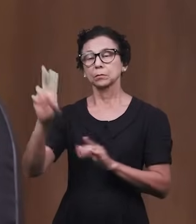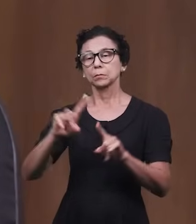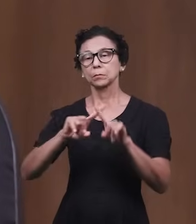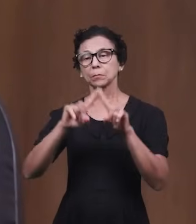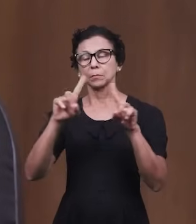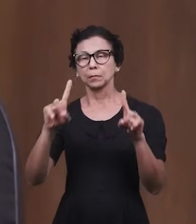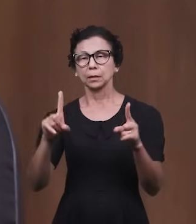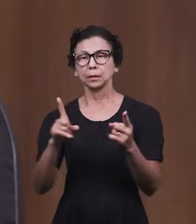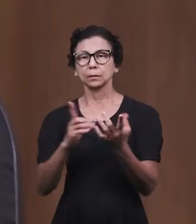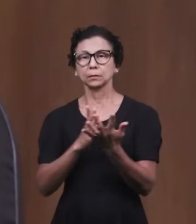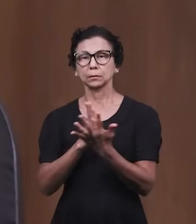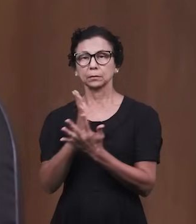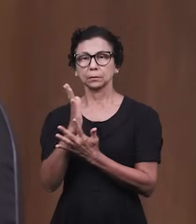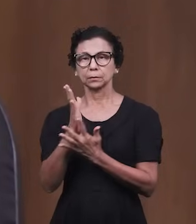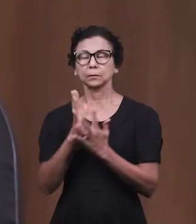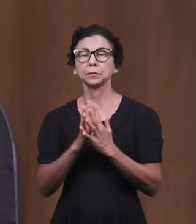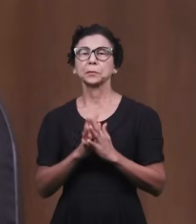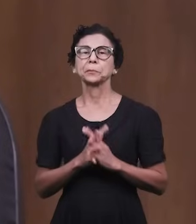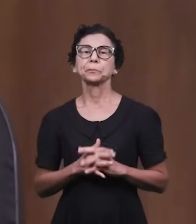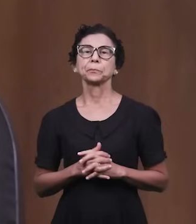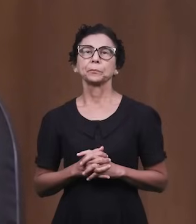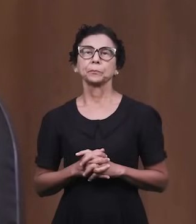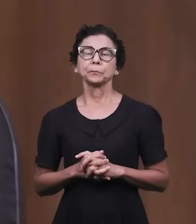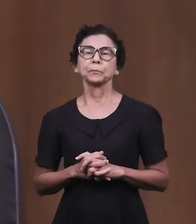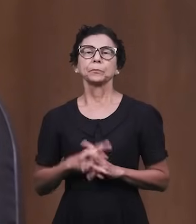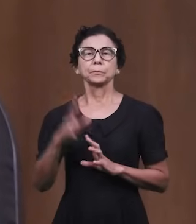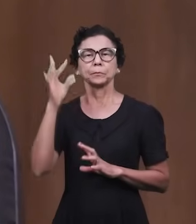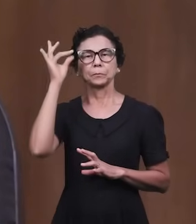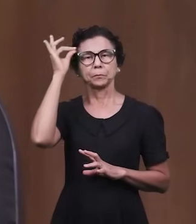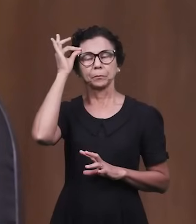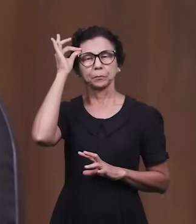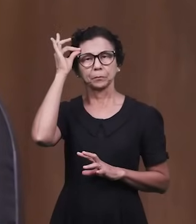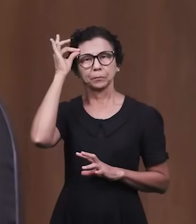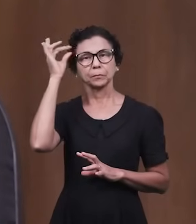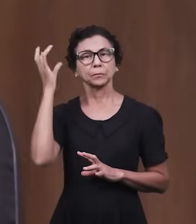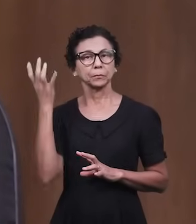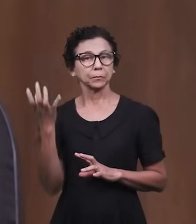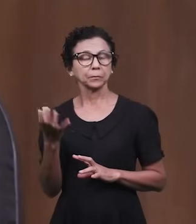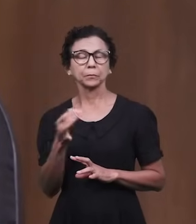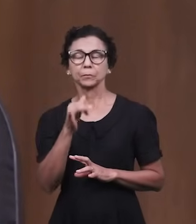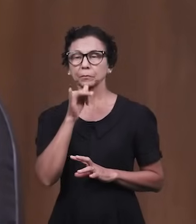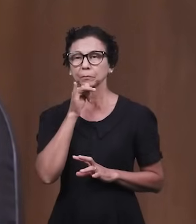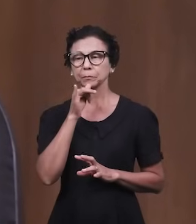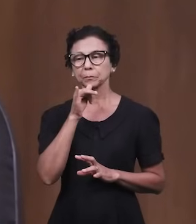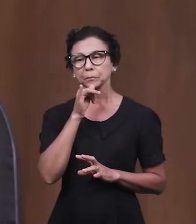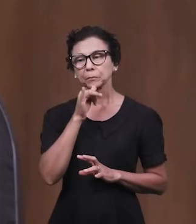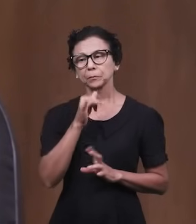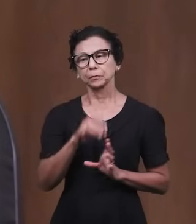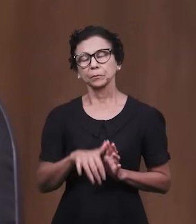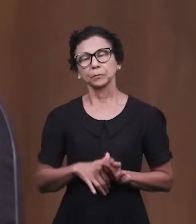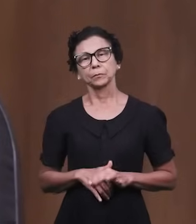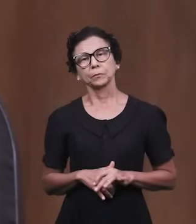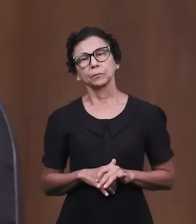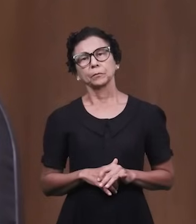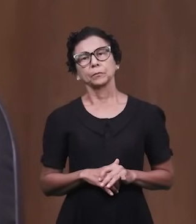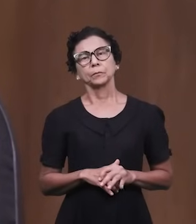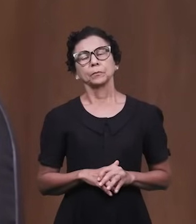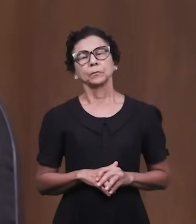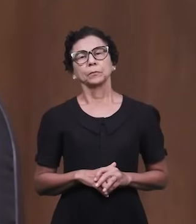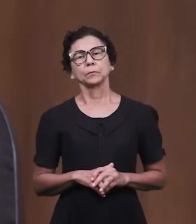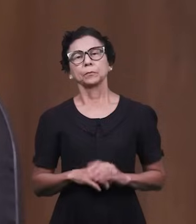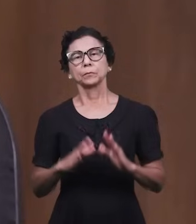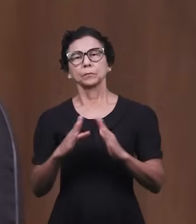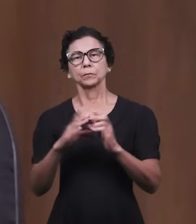nessa linha que é espiritual, por exemplo, o